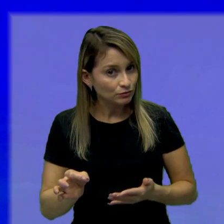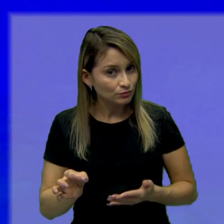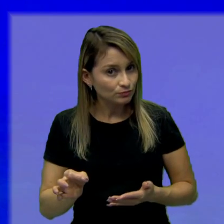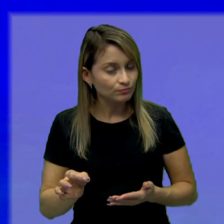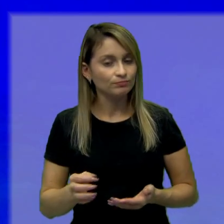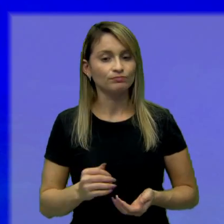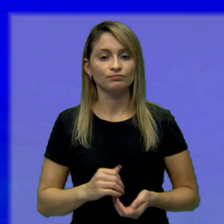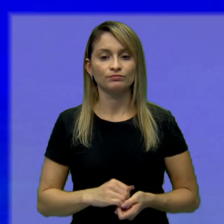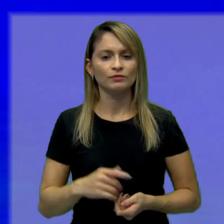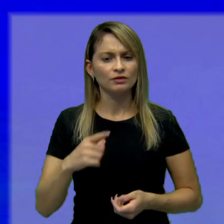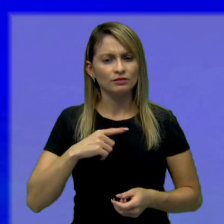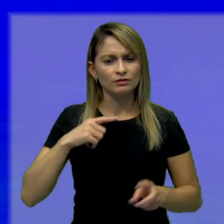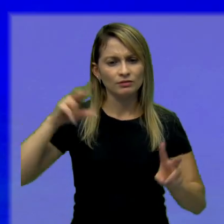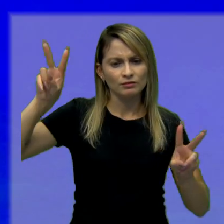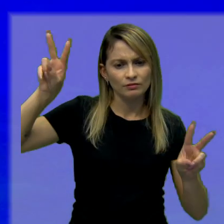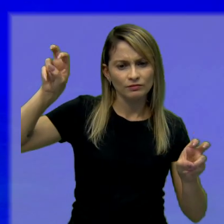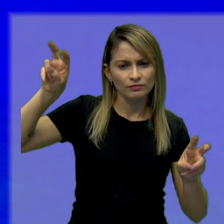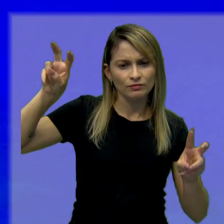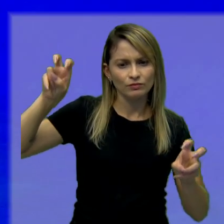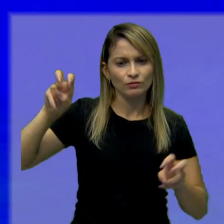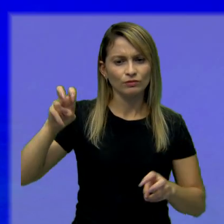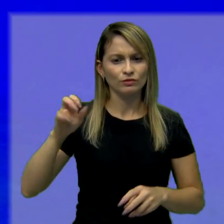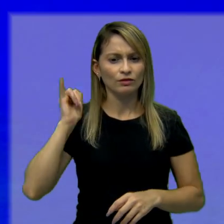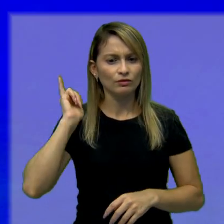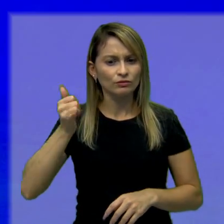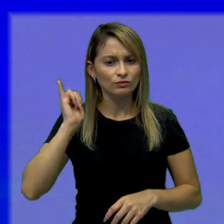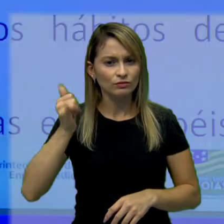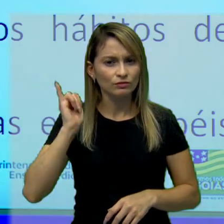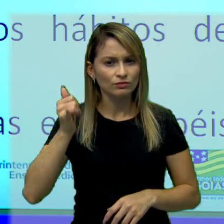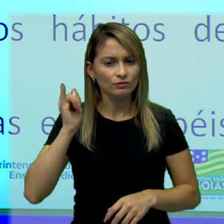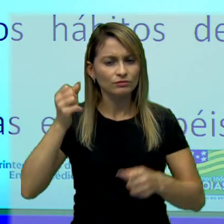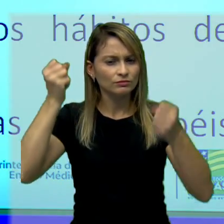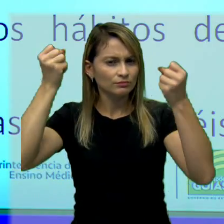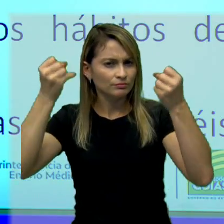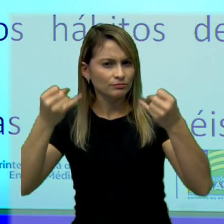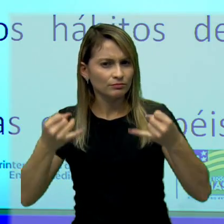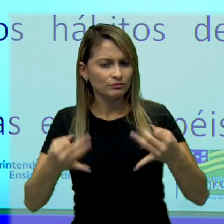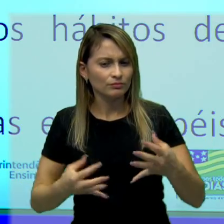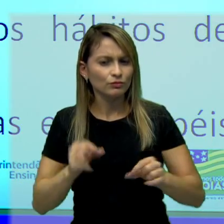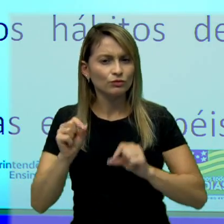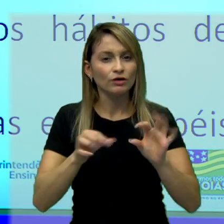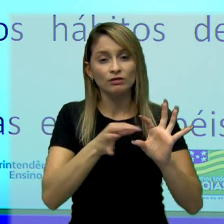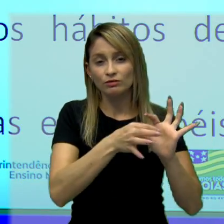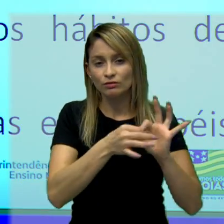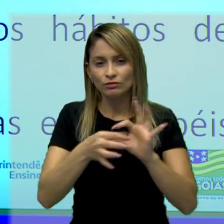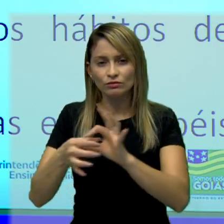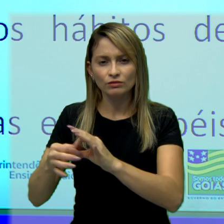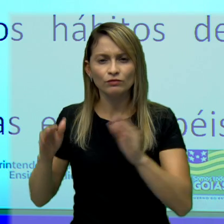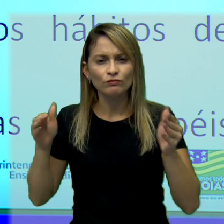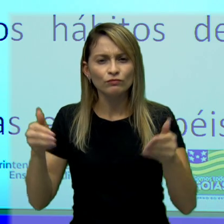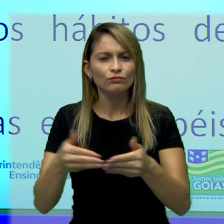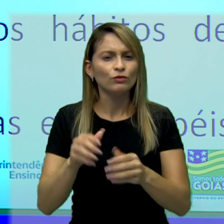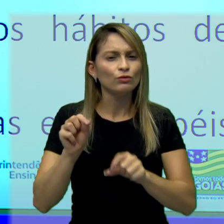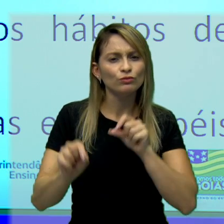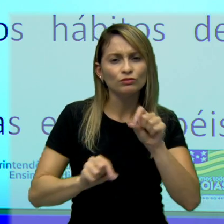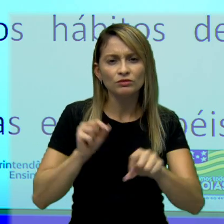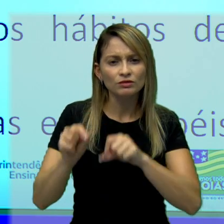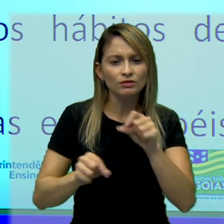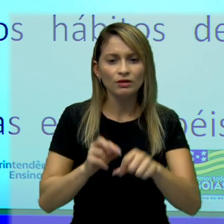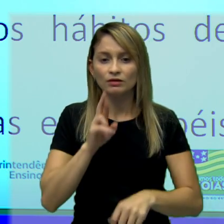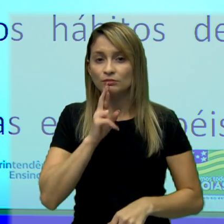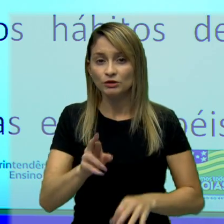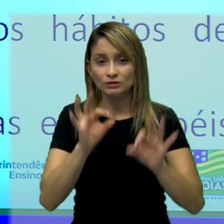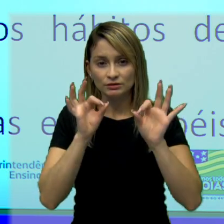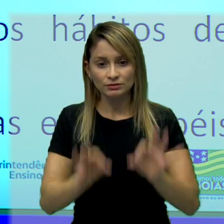novamente, tá certo? Então, nesse fragmento, o narrador vai delinear um contexto centrado em